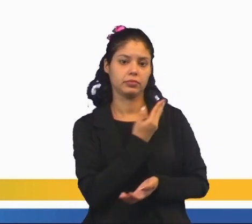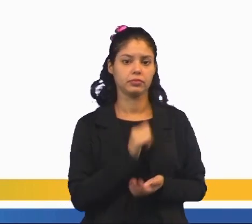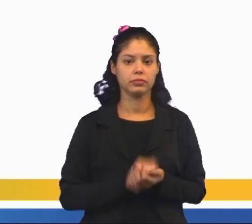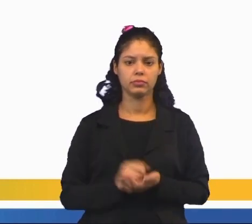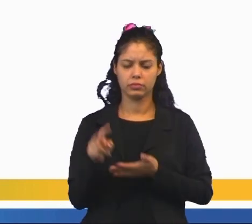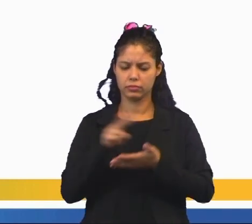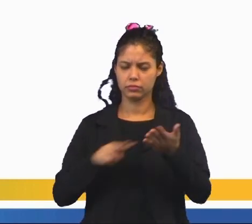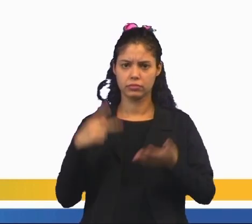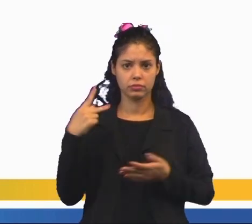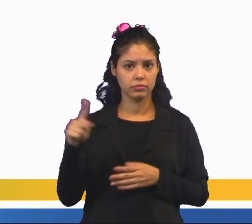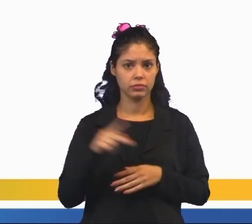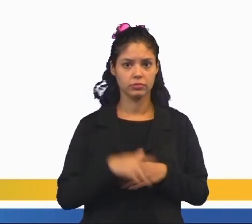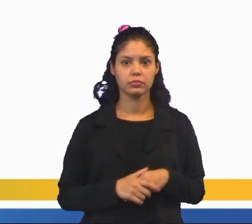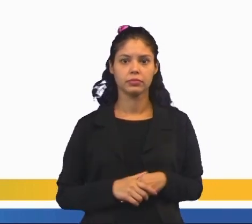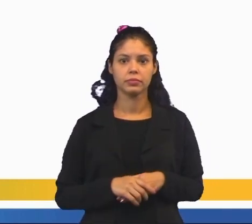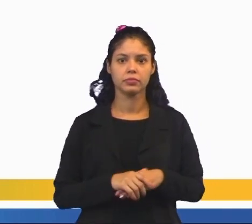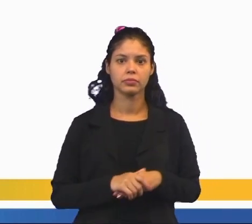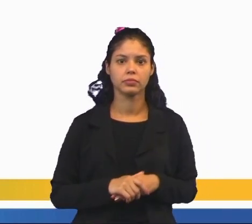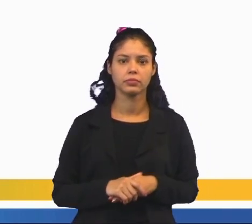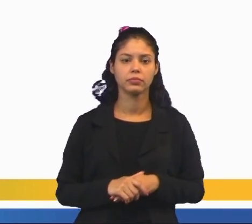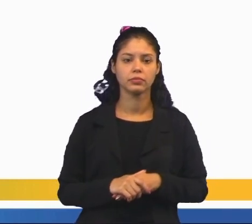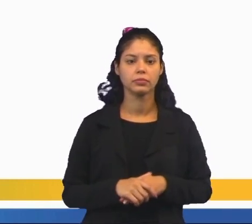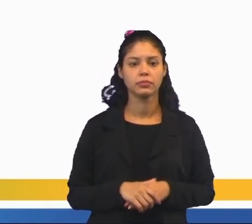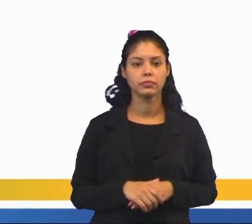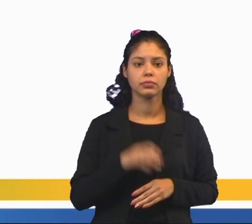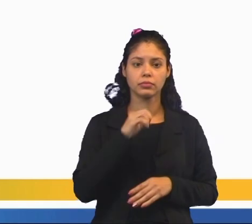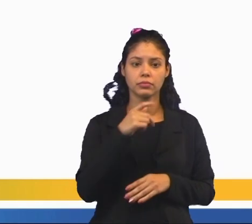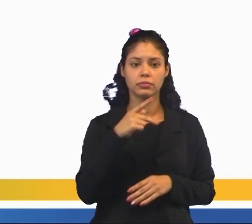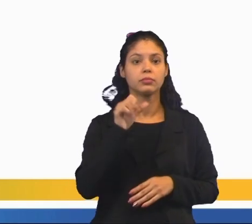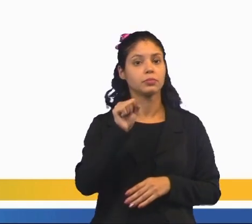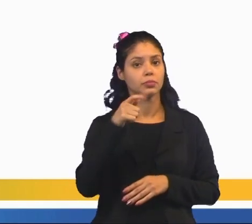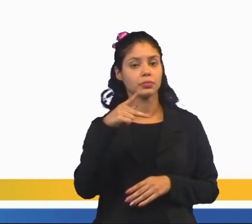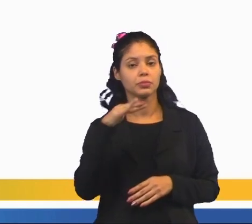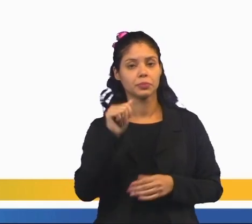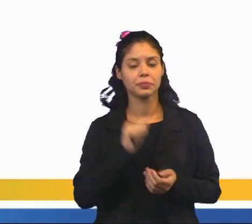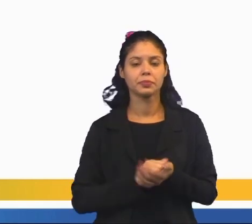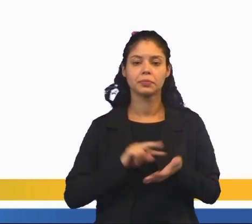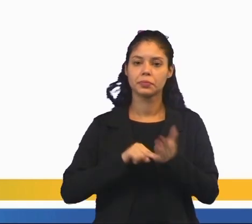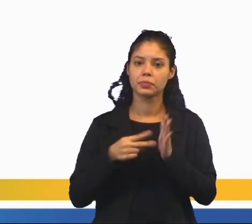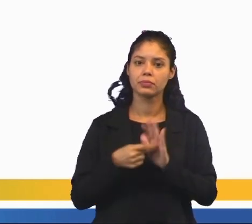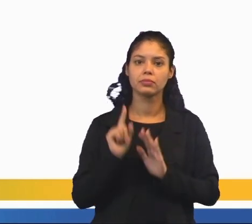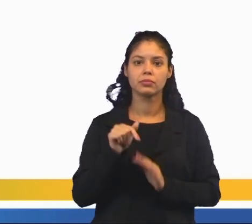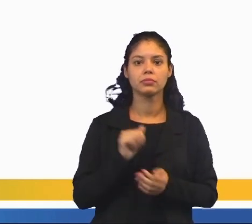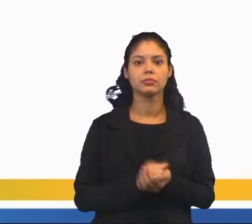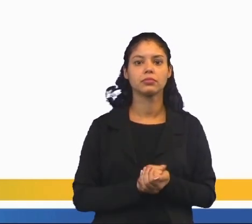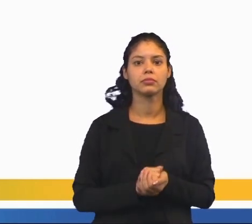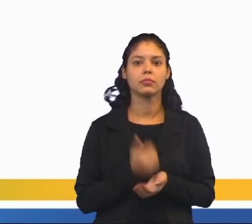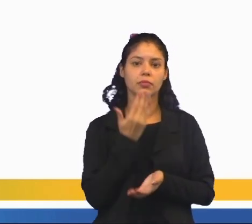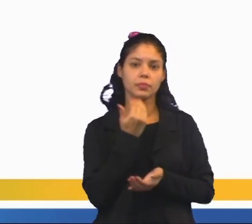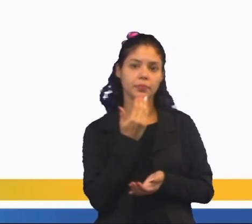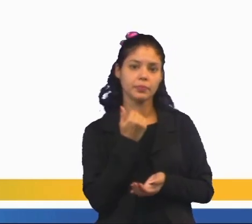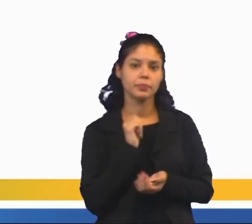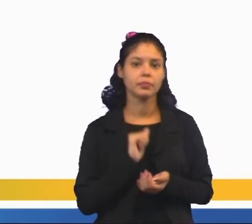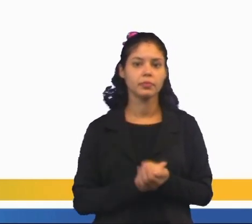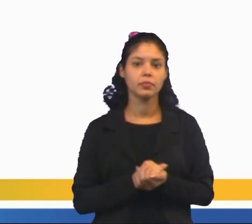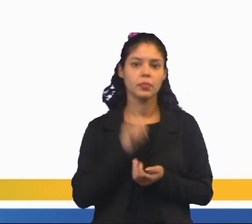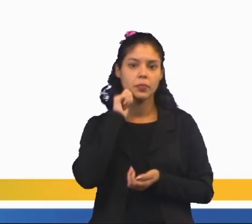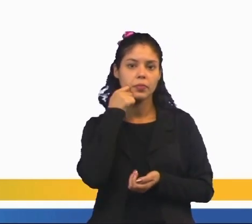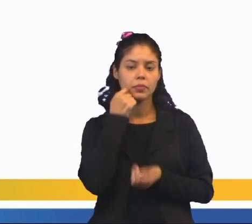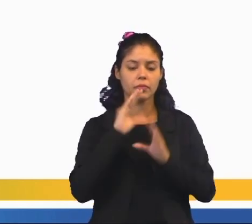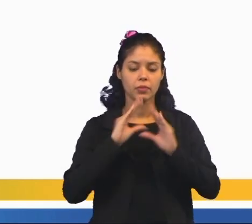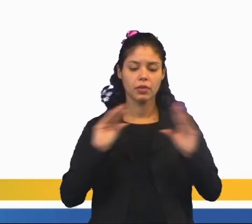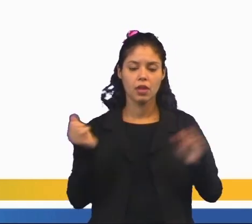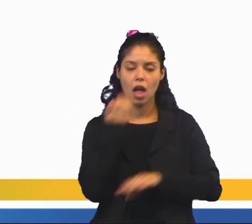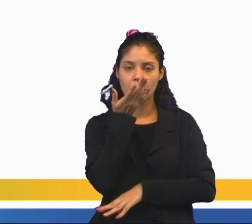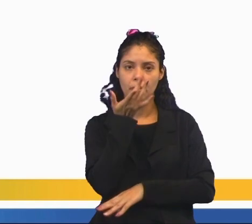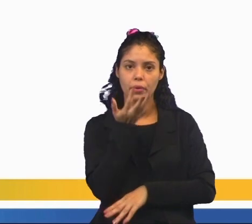amigo de Mafalda leu para ela? Sopa, né? Que o significado de sopa era um caldo com pão,